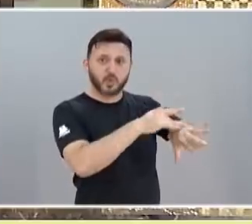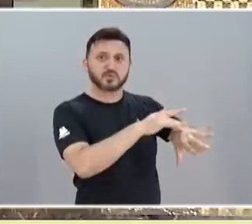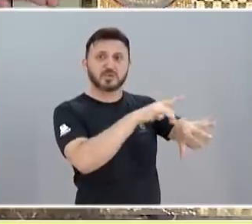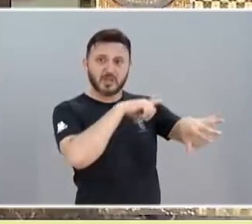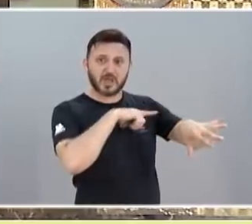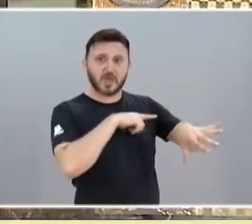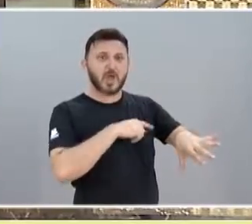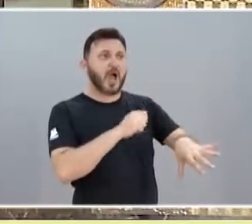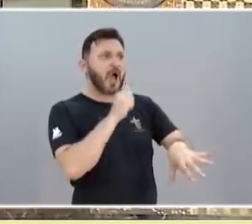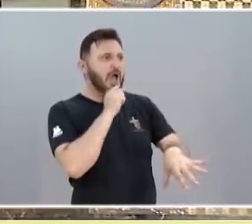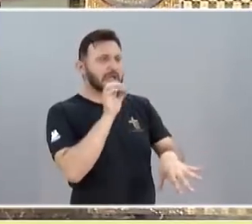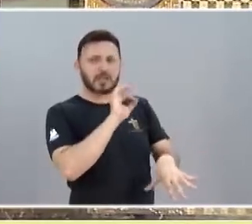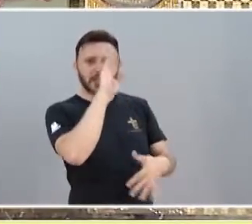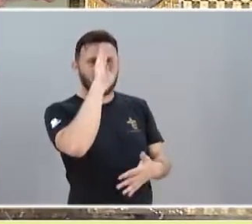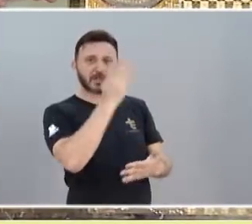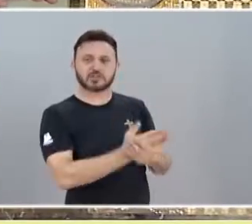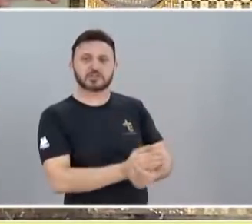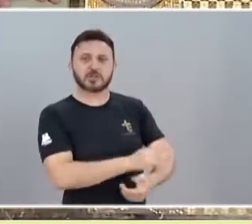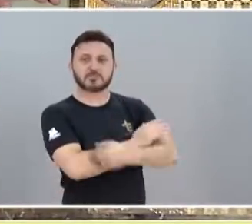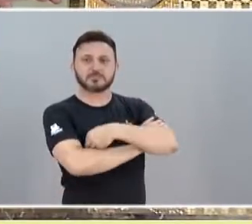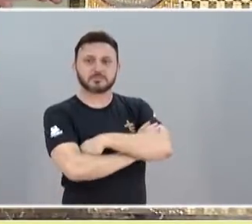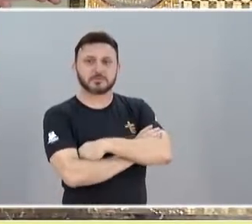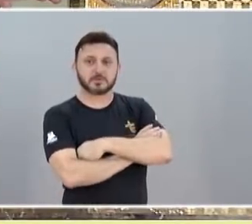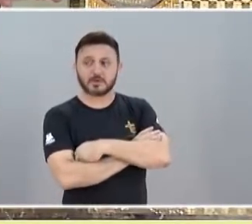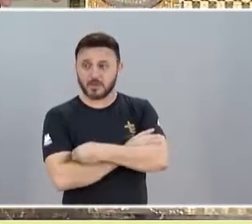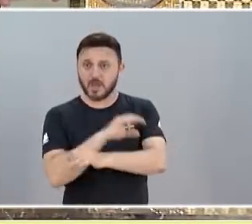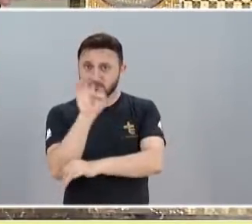Não acreditaram, eu acabei de proclamar.